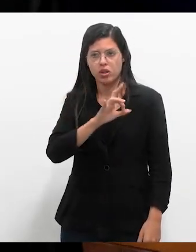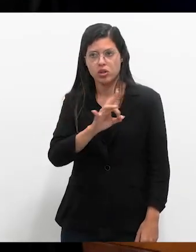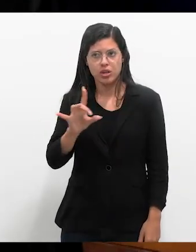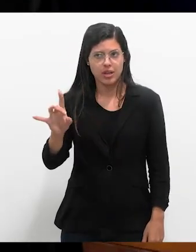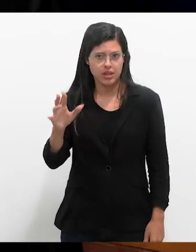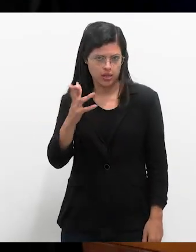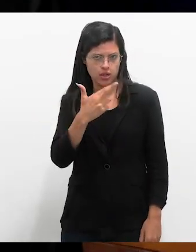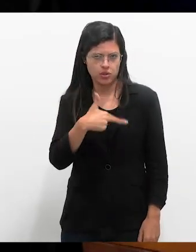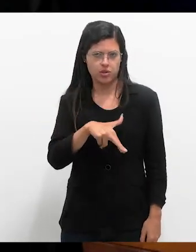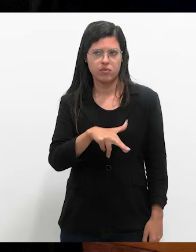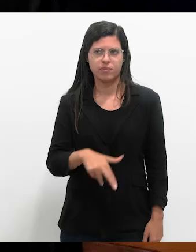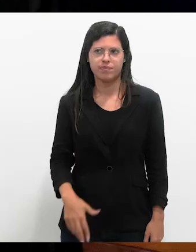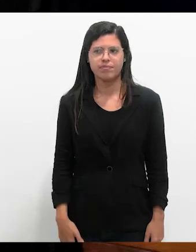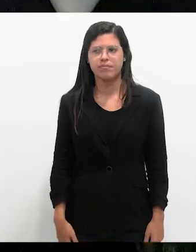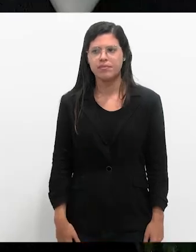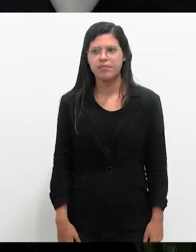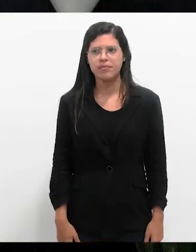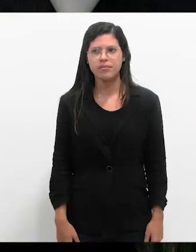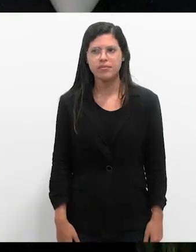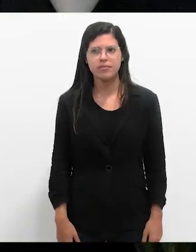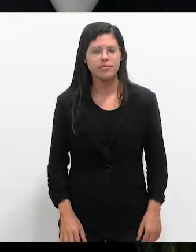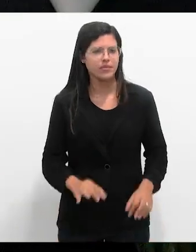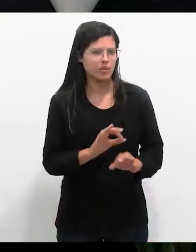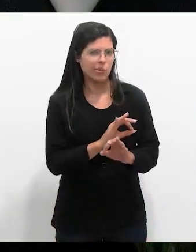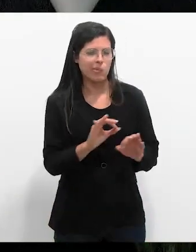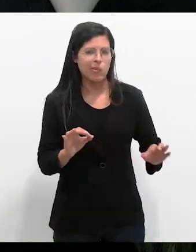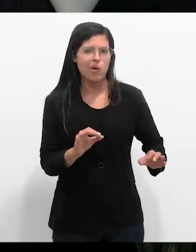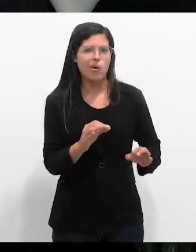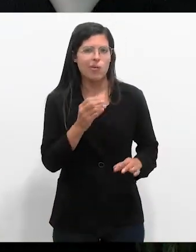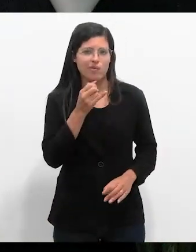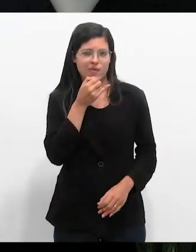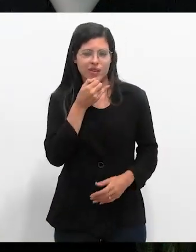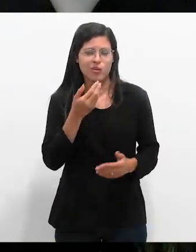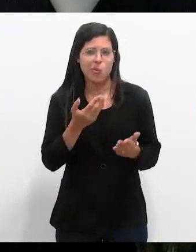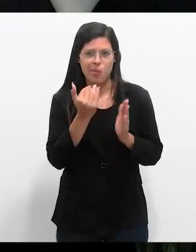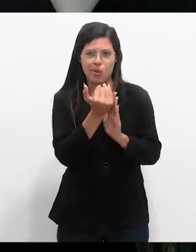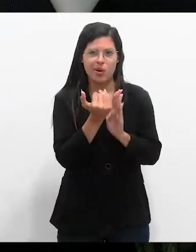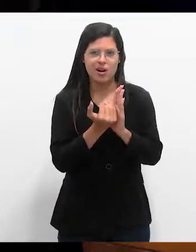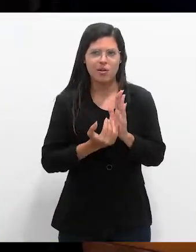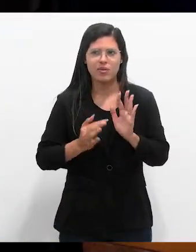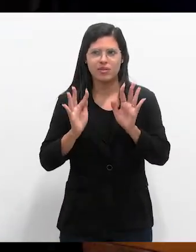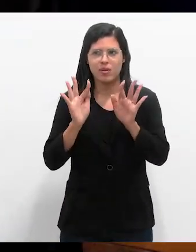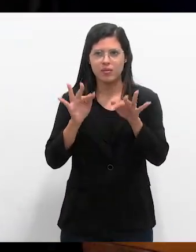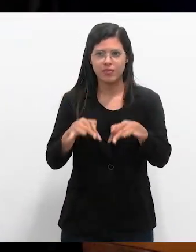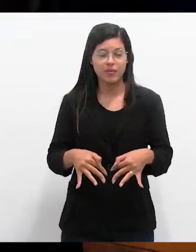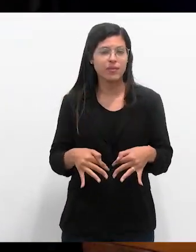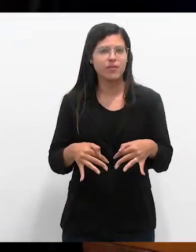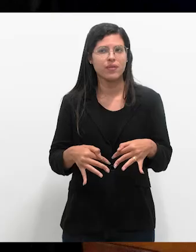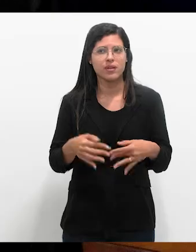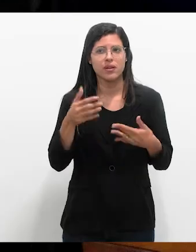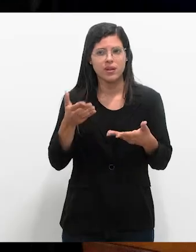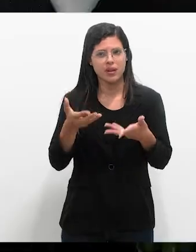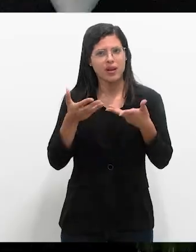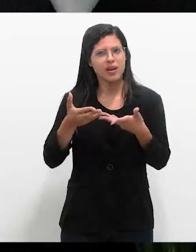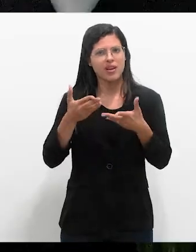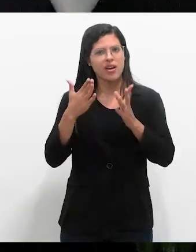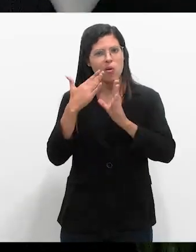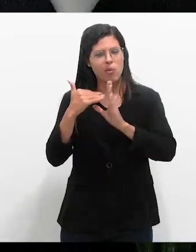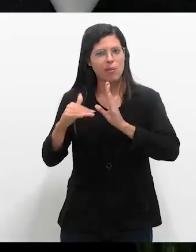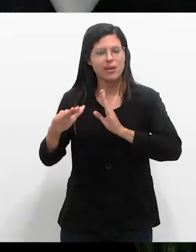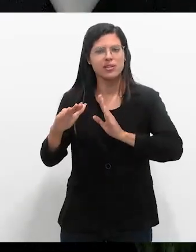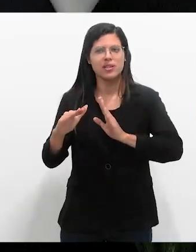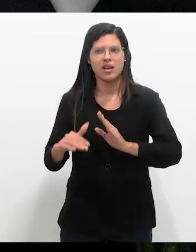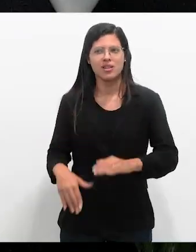cada religião. Muito bom. Fábio, infelizmente nosso programa chega ao fim. Queria que você deixasse